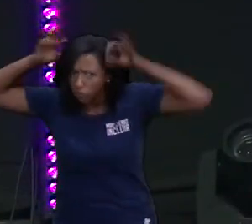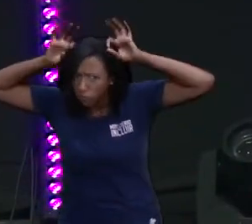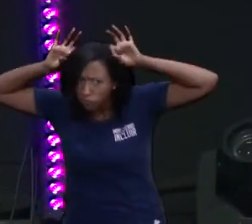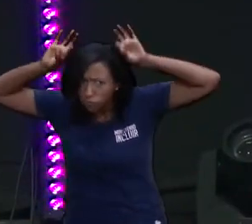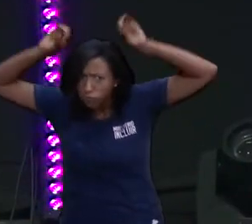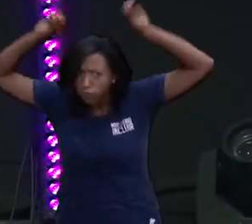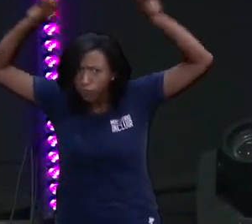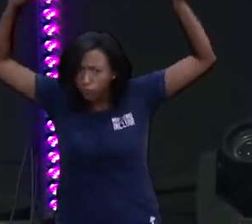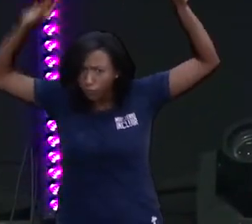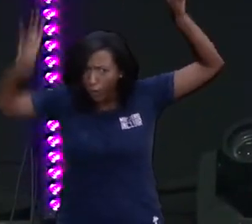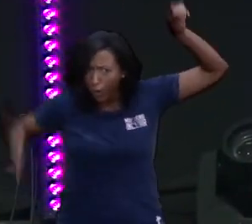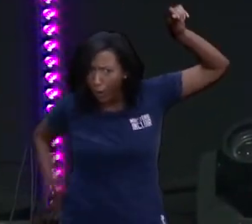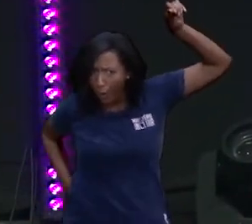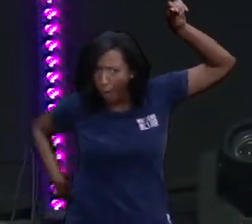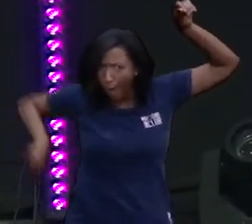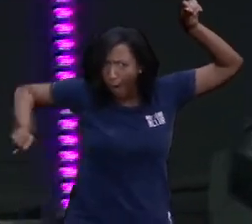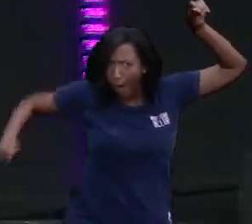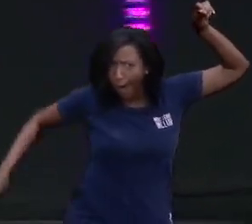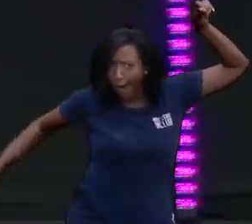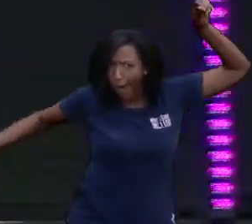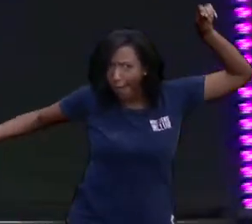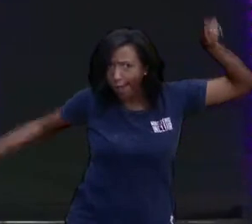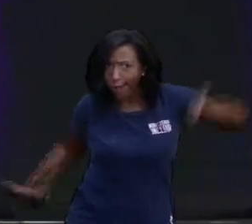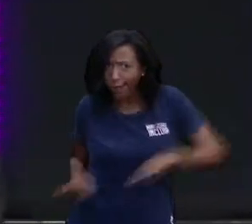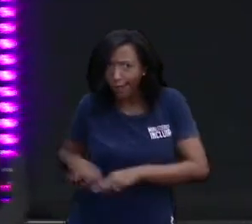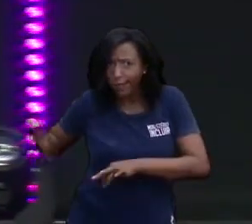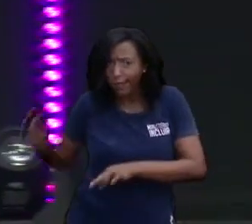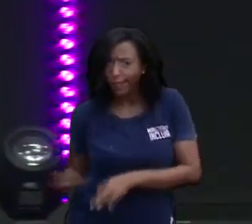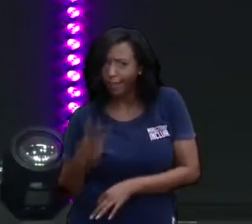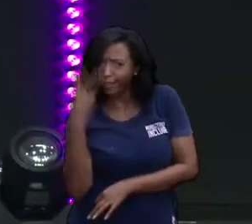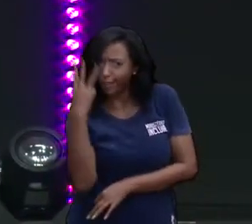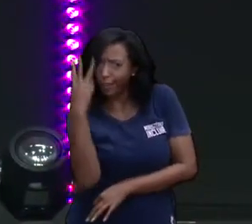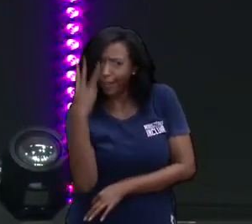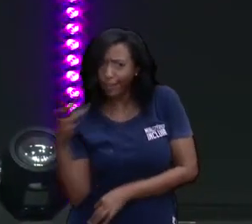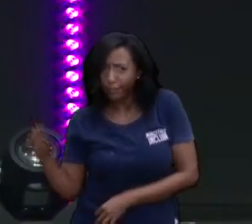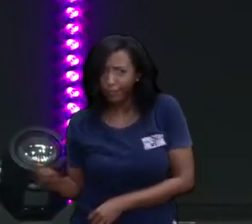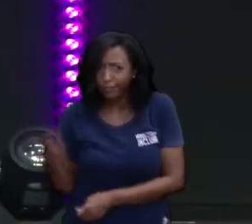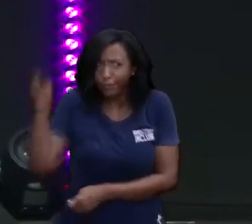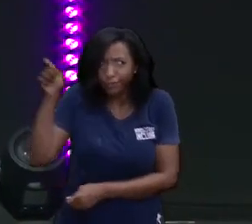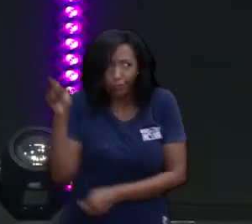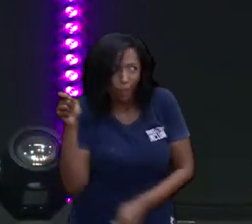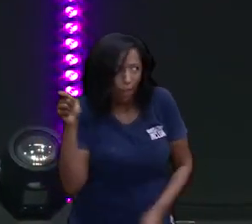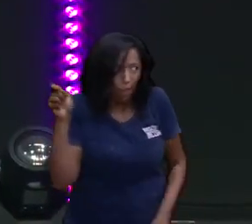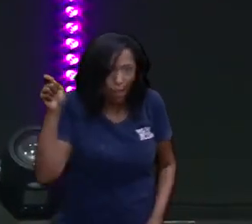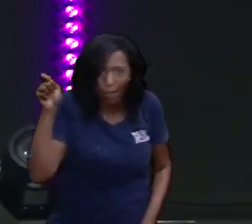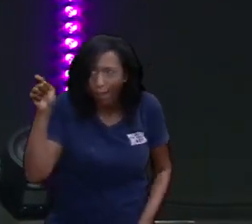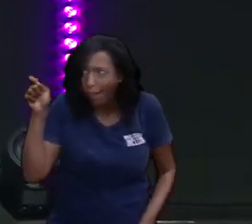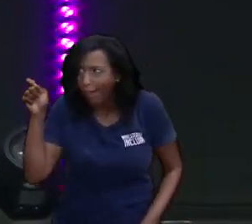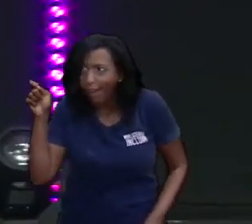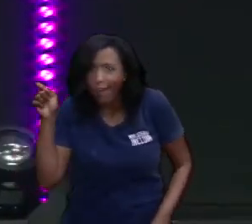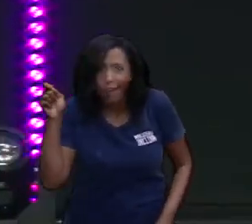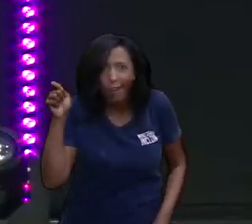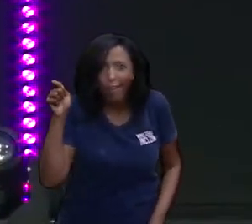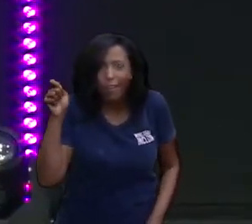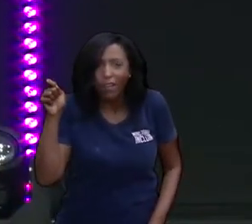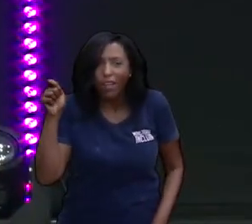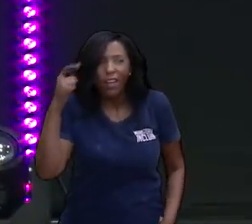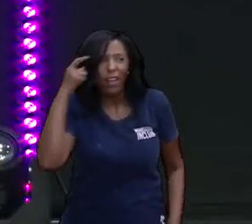e um rabo também com uma ponta e um tridente na mão então fica muito na fantasia